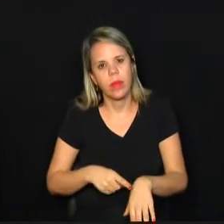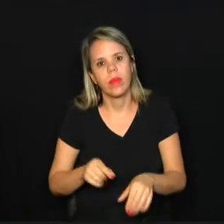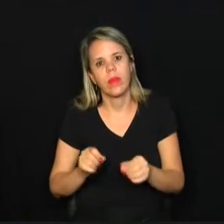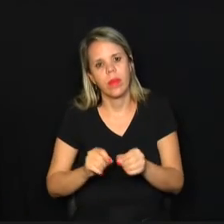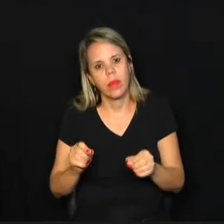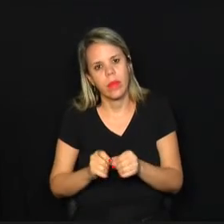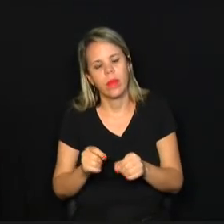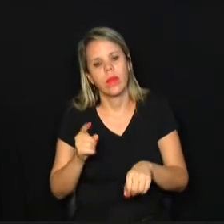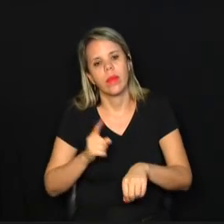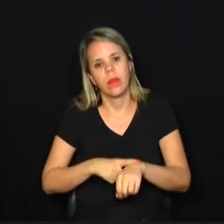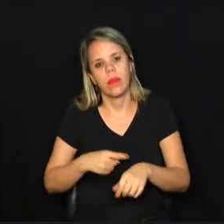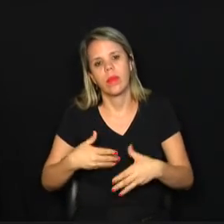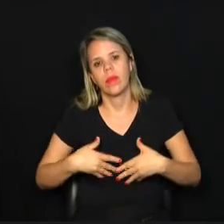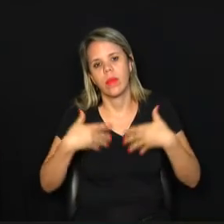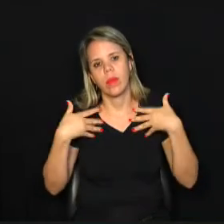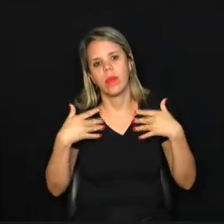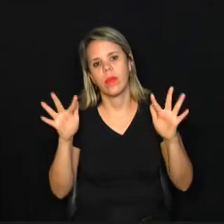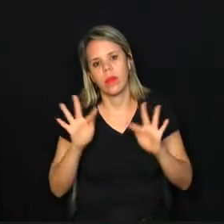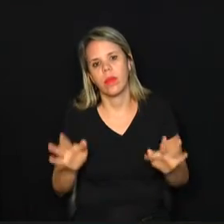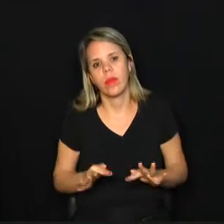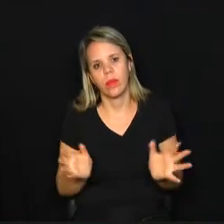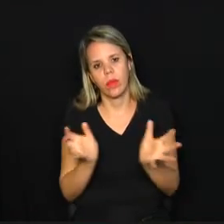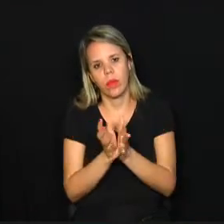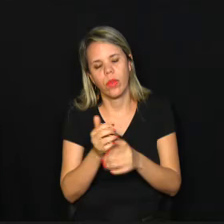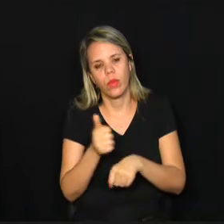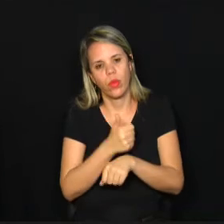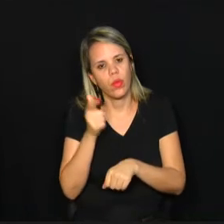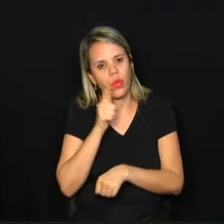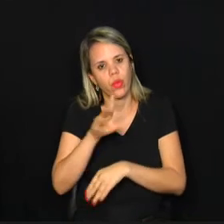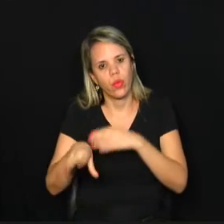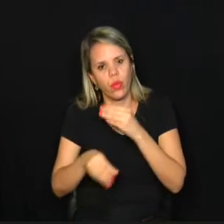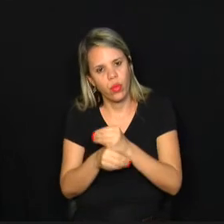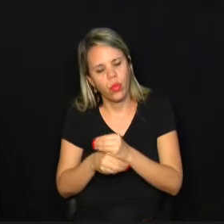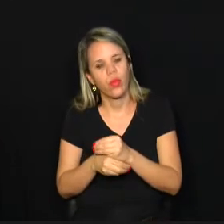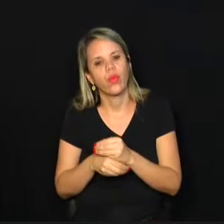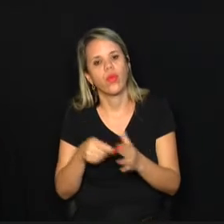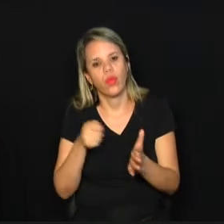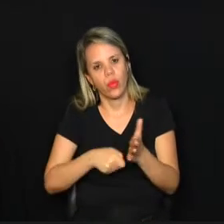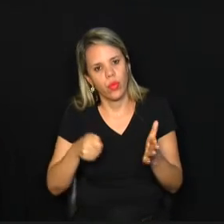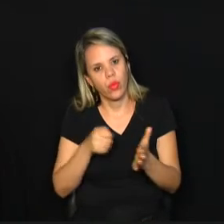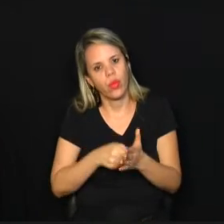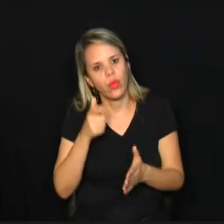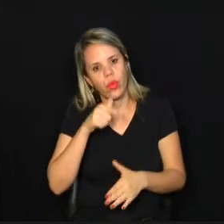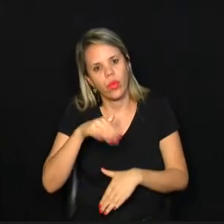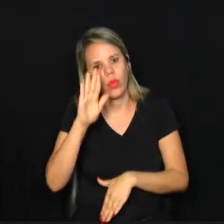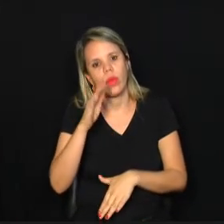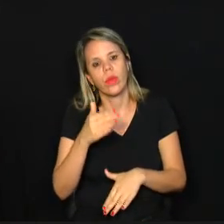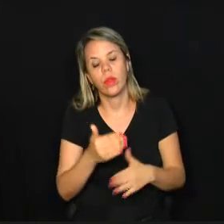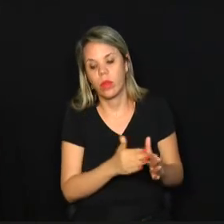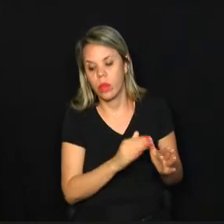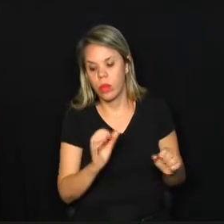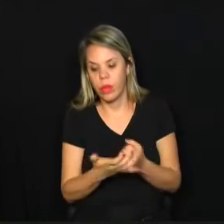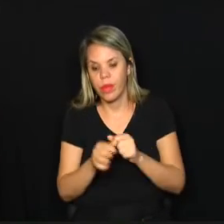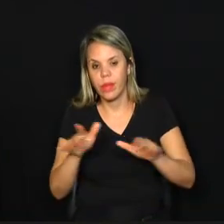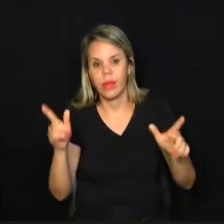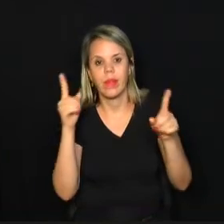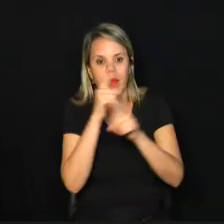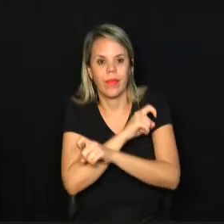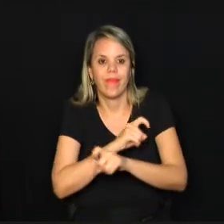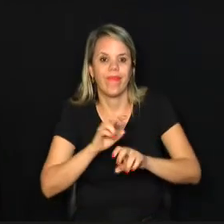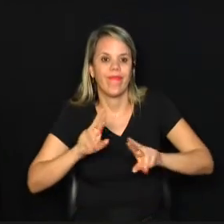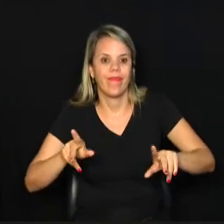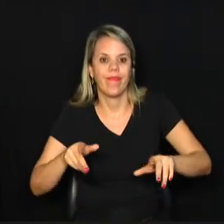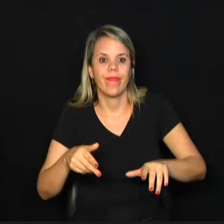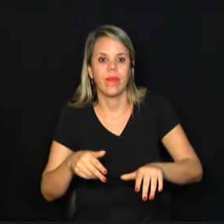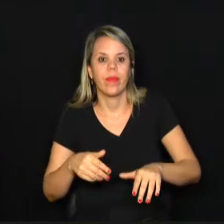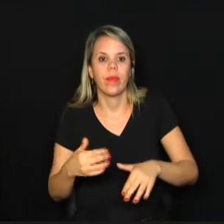difícil, mas eu fico orgulhoso que a própria equipe conseguiu suplantar, porque além da gente conduzir a pandemia, uma coisa totalmente fora